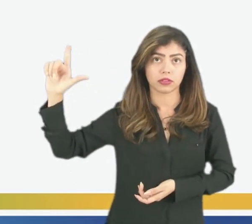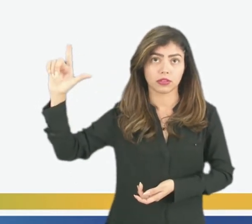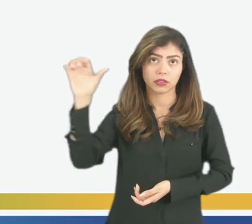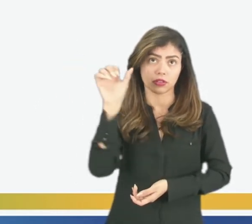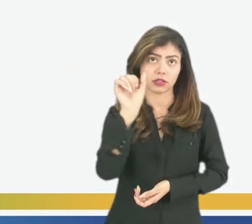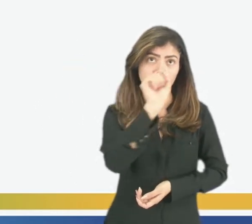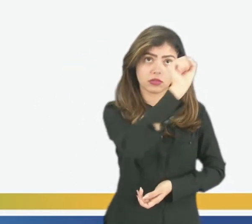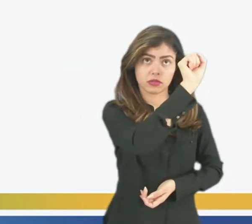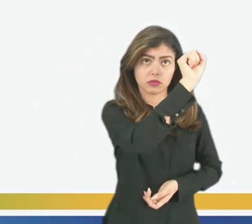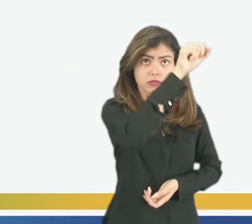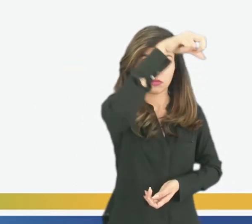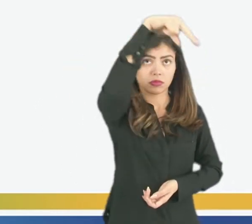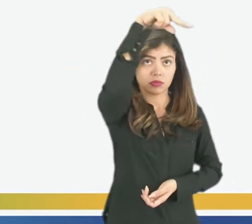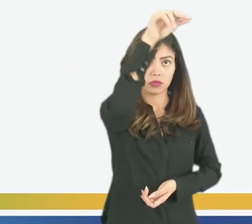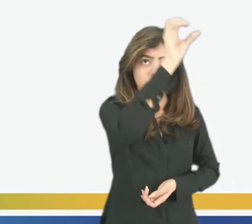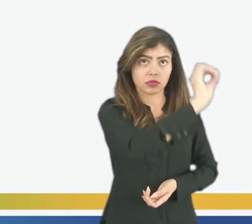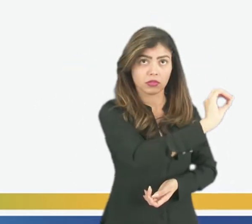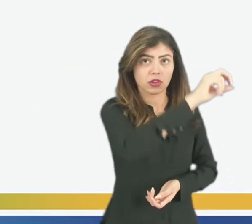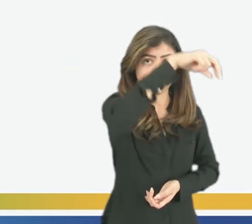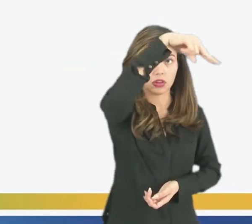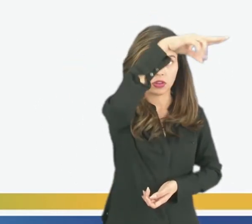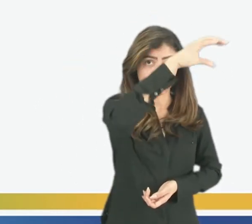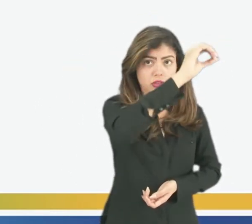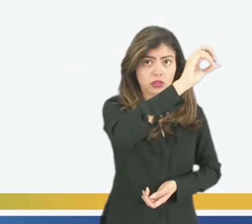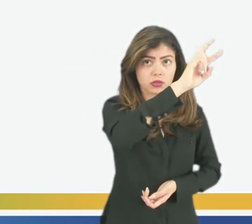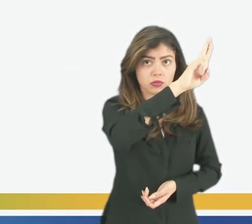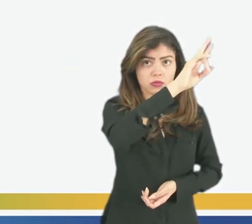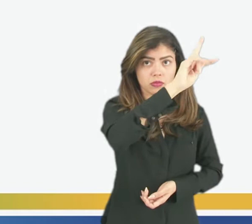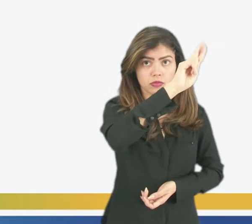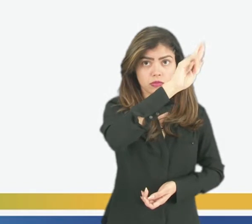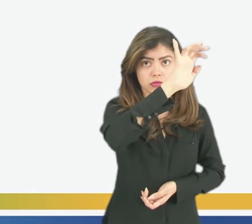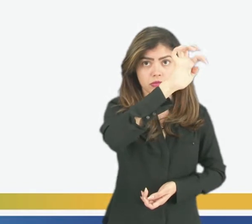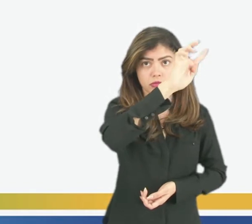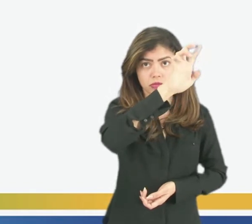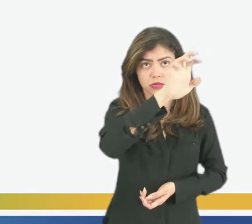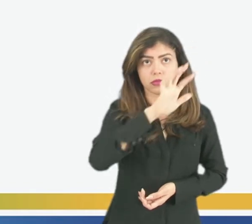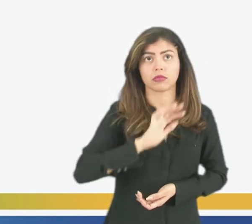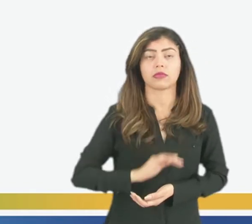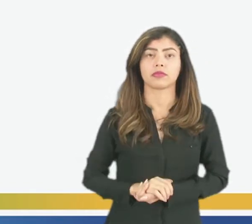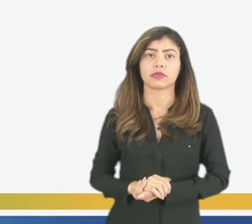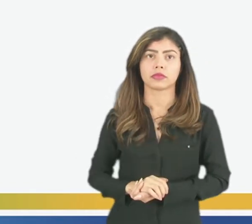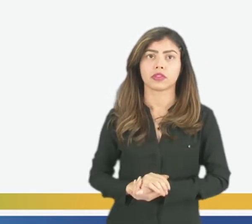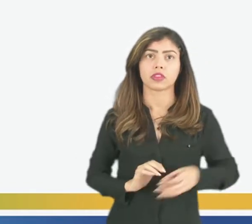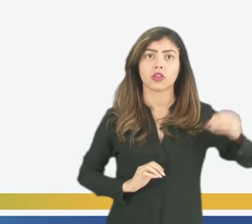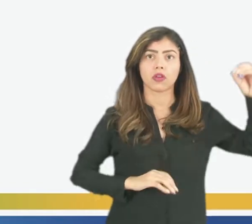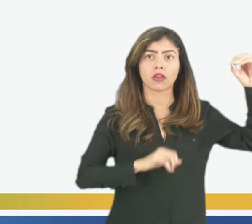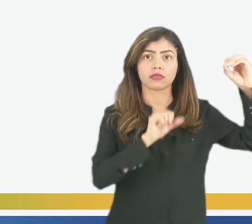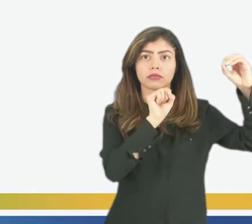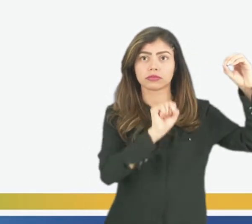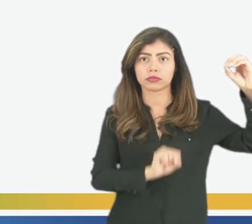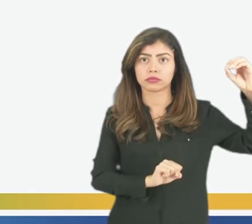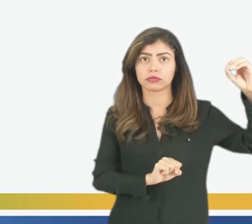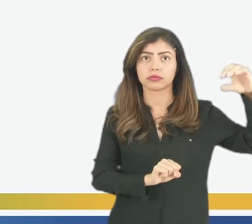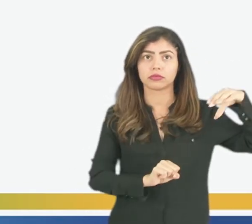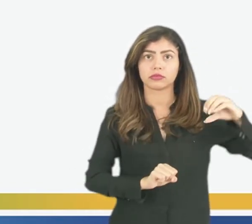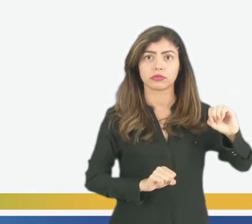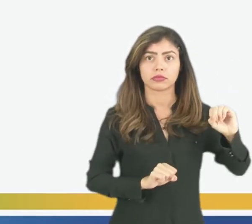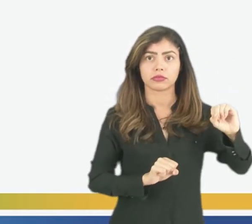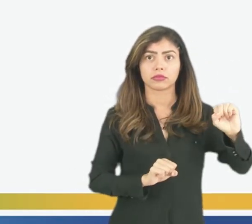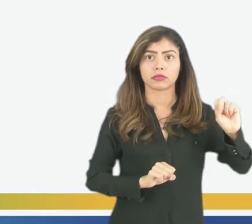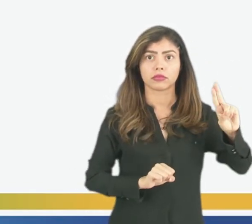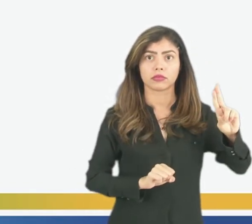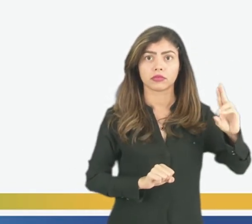e o oeste, nós temos o noroeste. E nós temos aí entre o oeste e o sul,